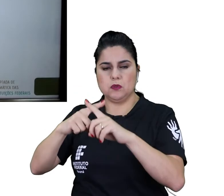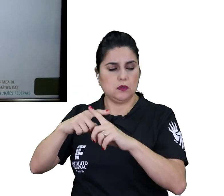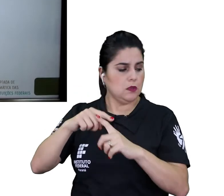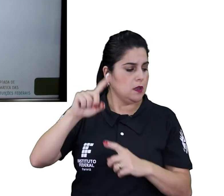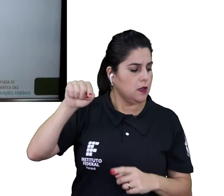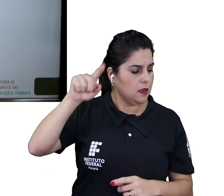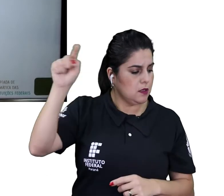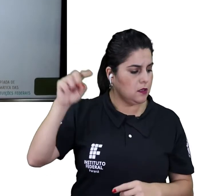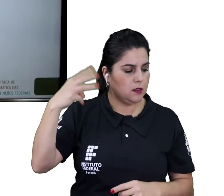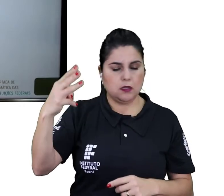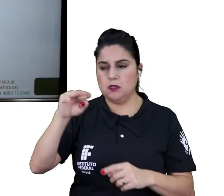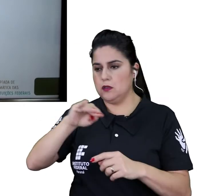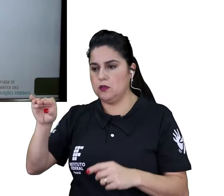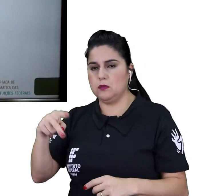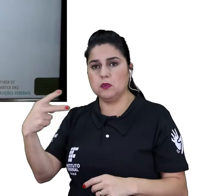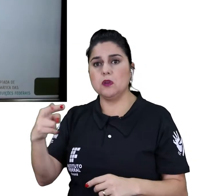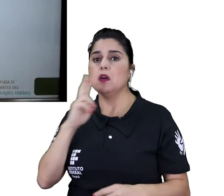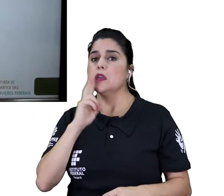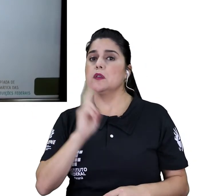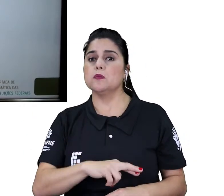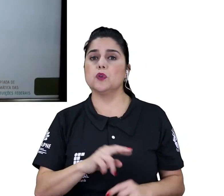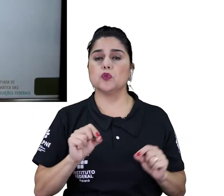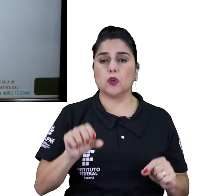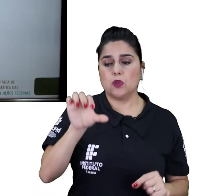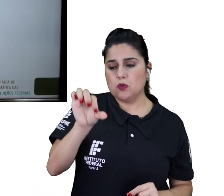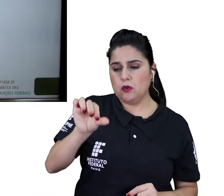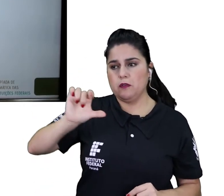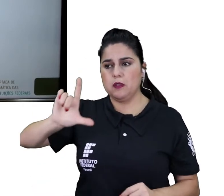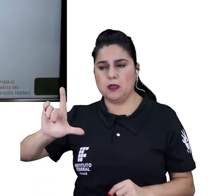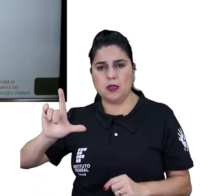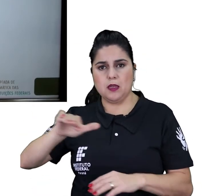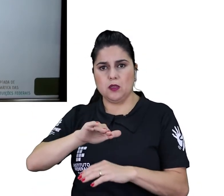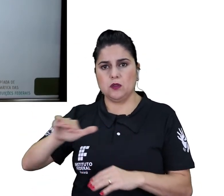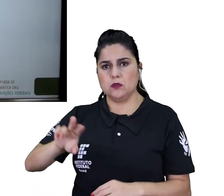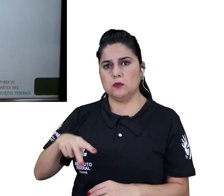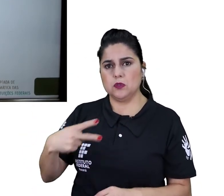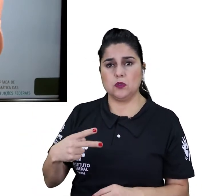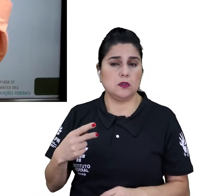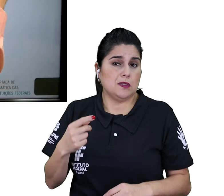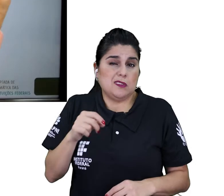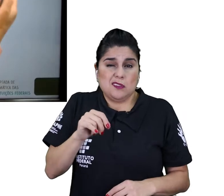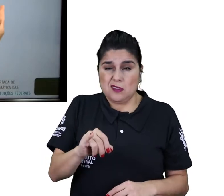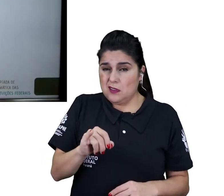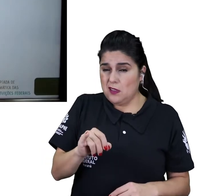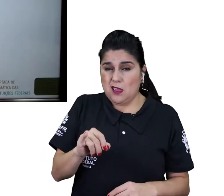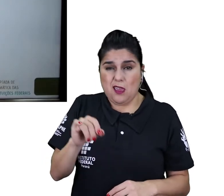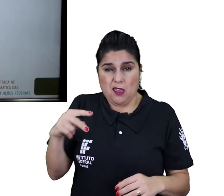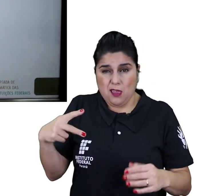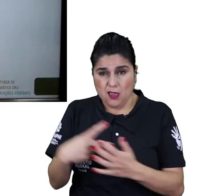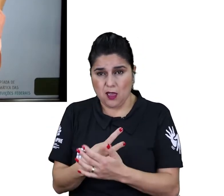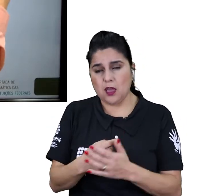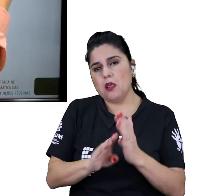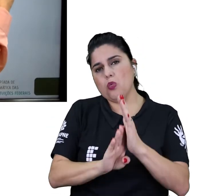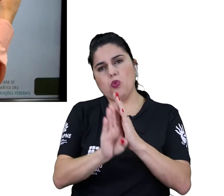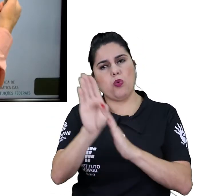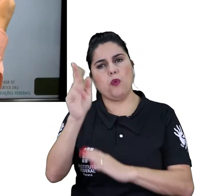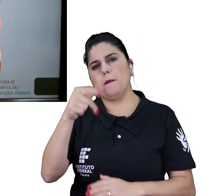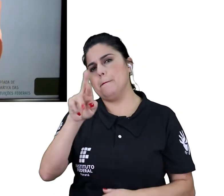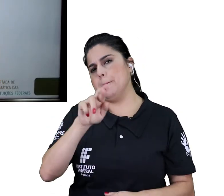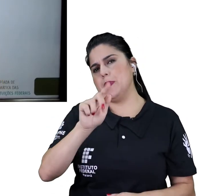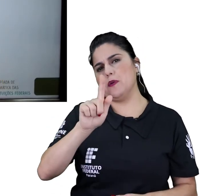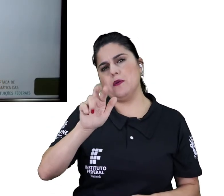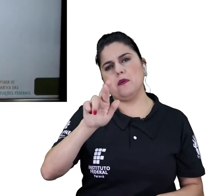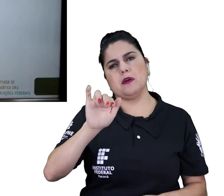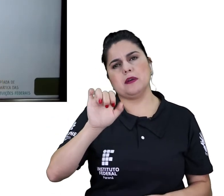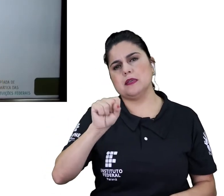2, o resultado obrigatoriamente tem que ser 9L sobre 2, senão não é uma progressão geométrica de razão raiz de 3